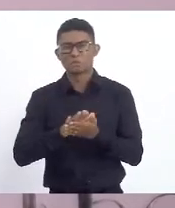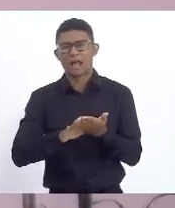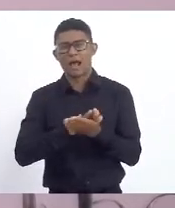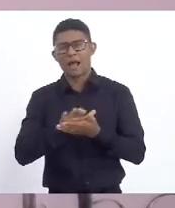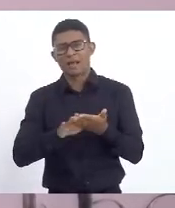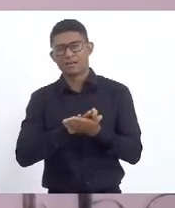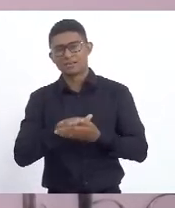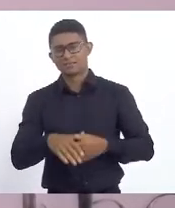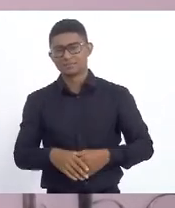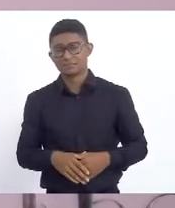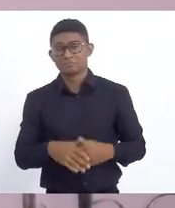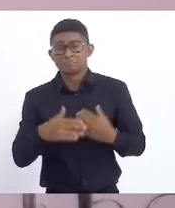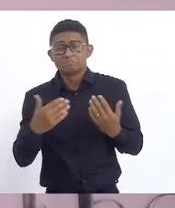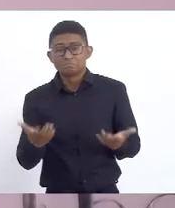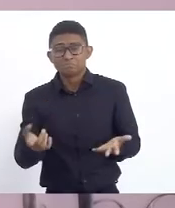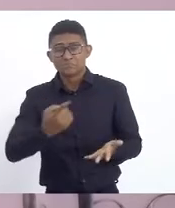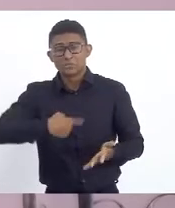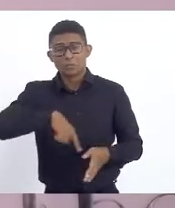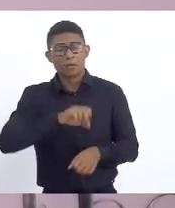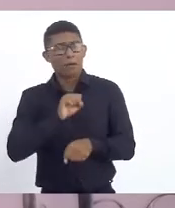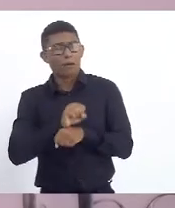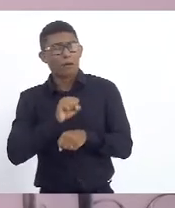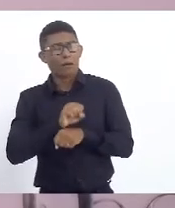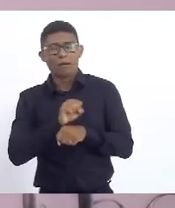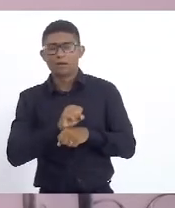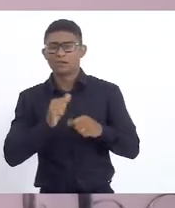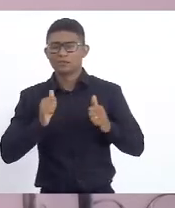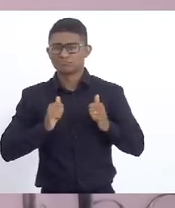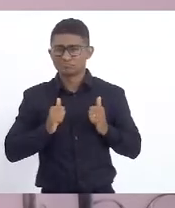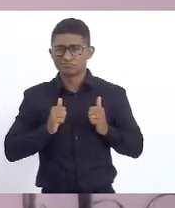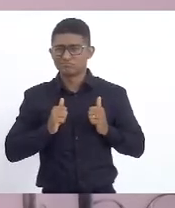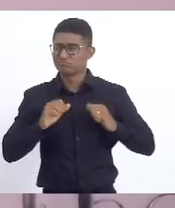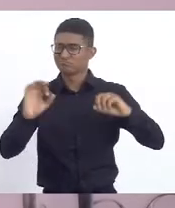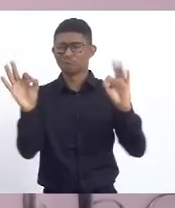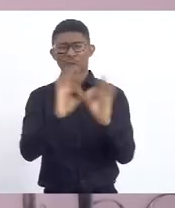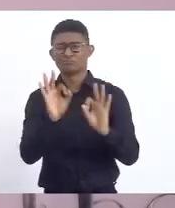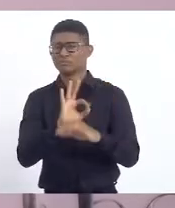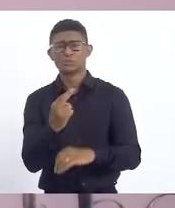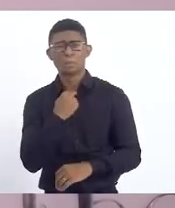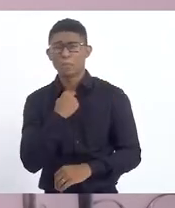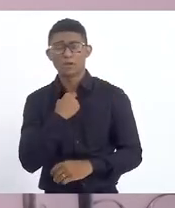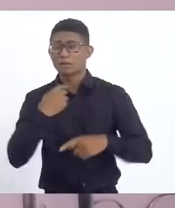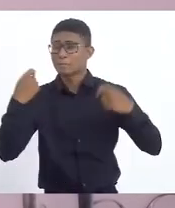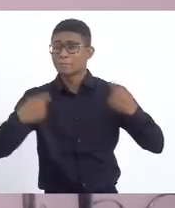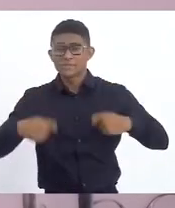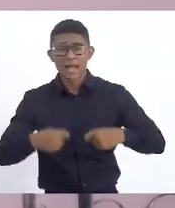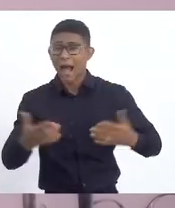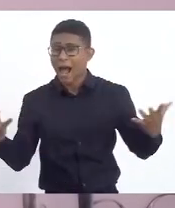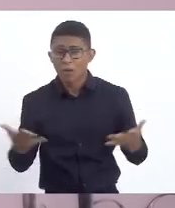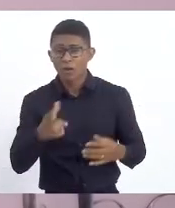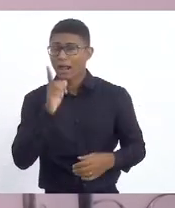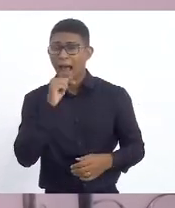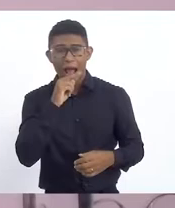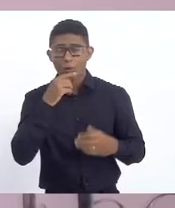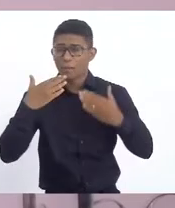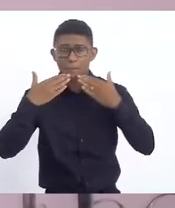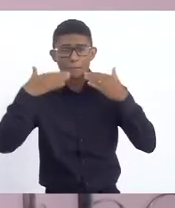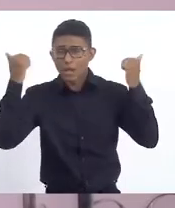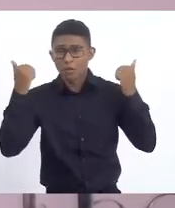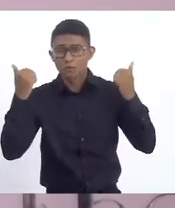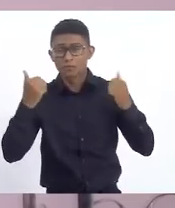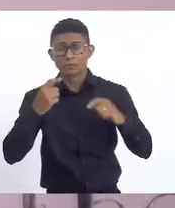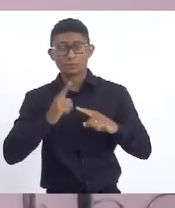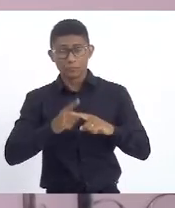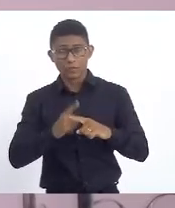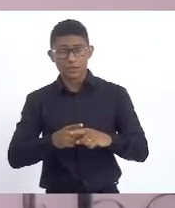os cronogramas das concessionárias. A água tem que melhorar a qualidade já. E a água perde qualidade,